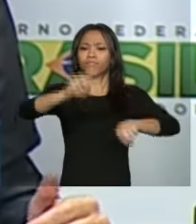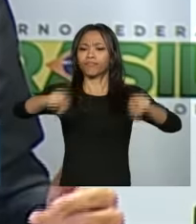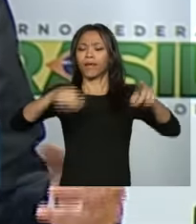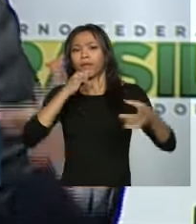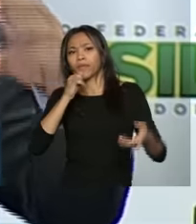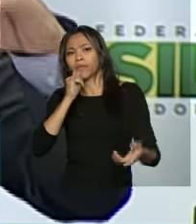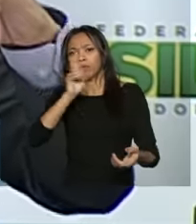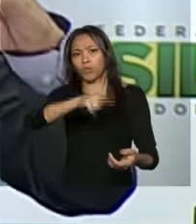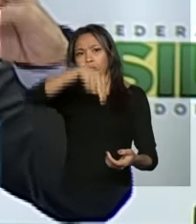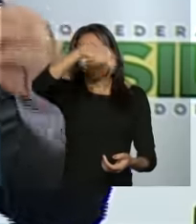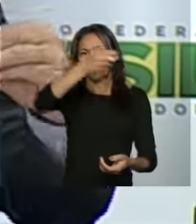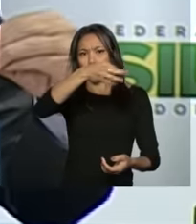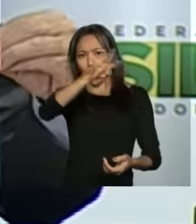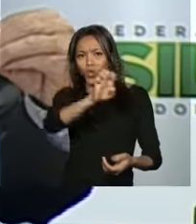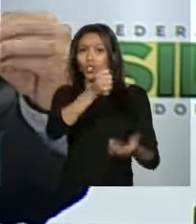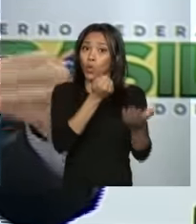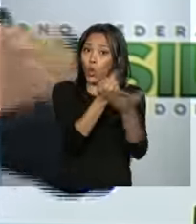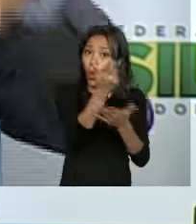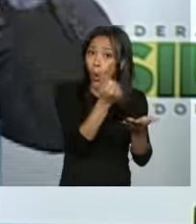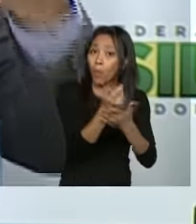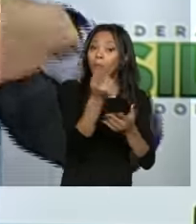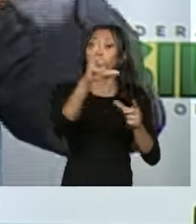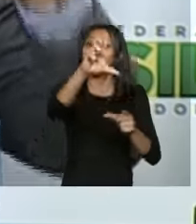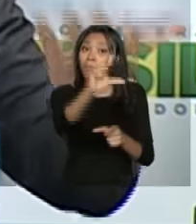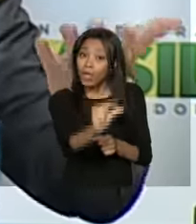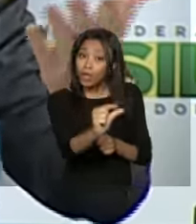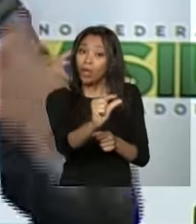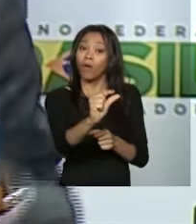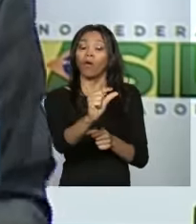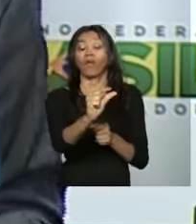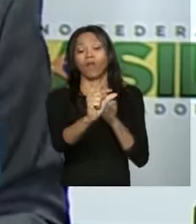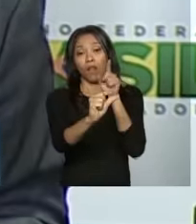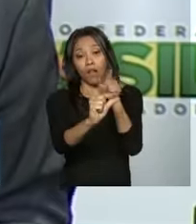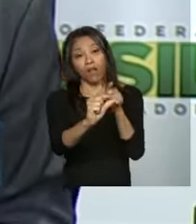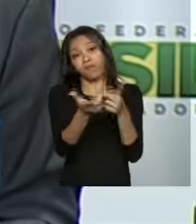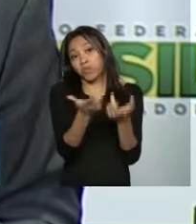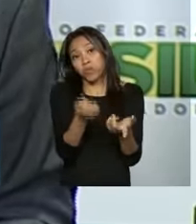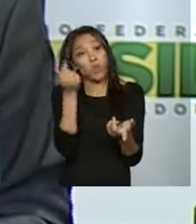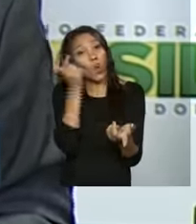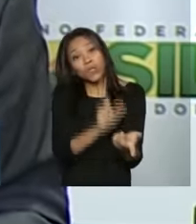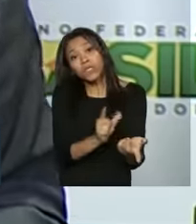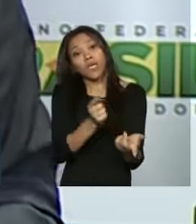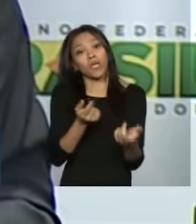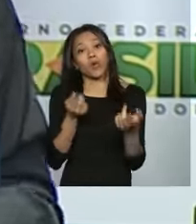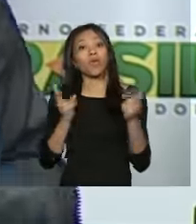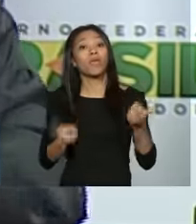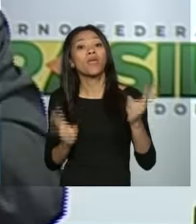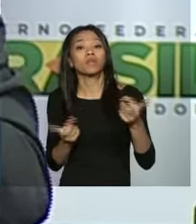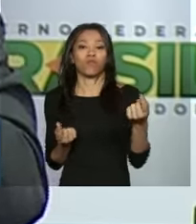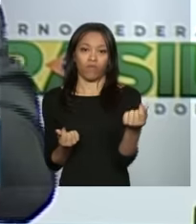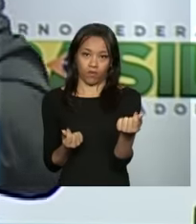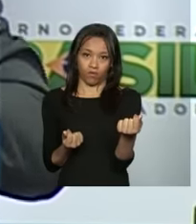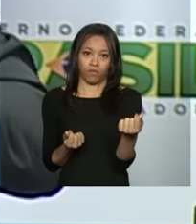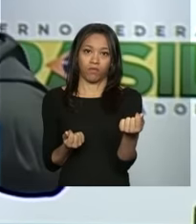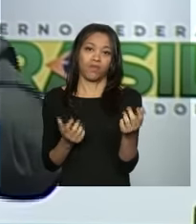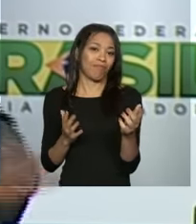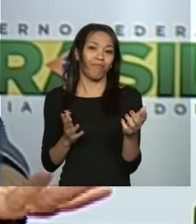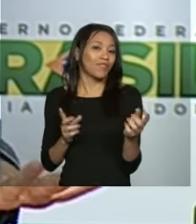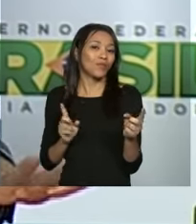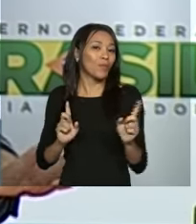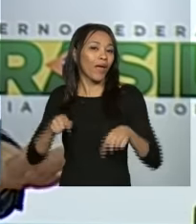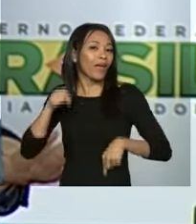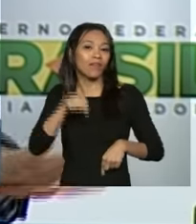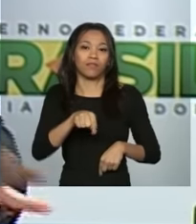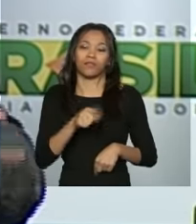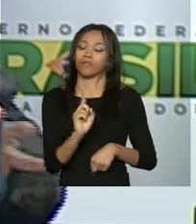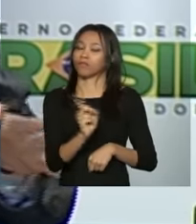região norte se compra uma quantidade menor e por não ter a mesma escala não se consegue obter o mesmo preço na negociação mas não se trata dessas